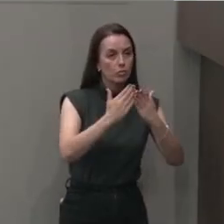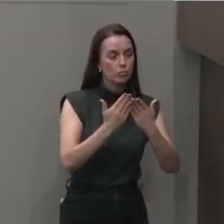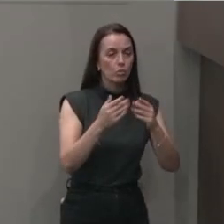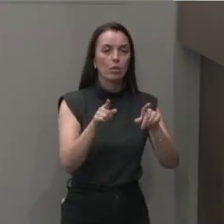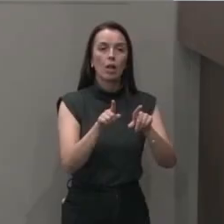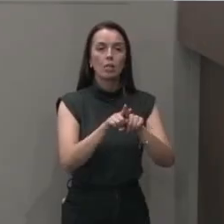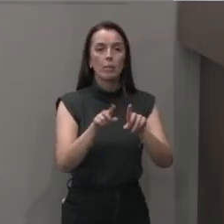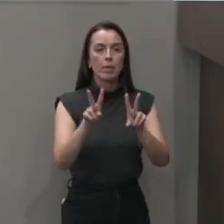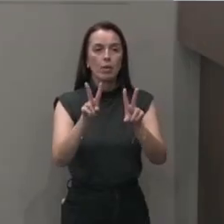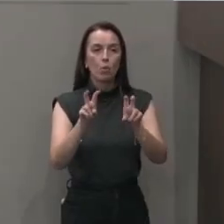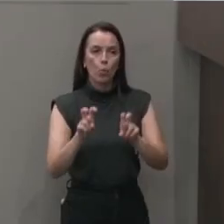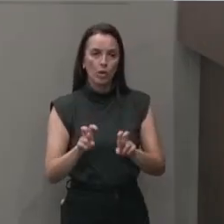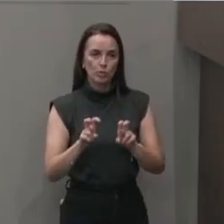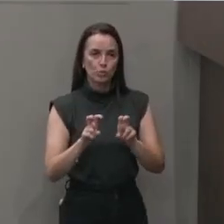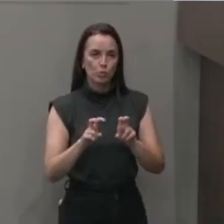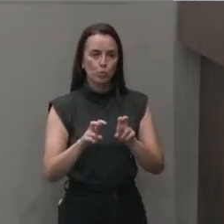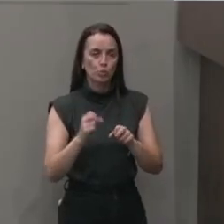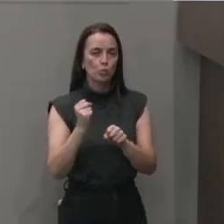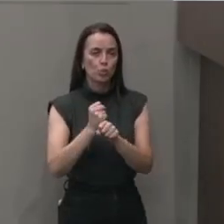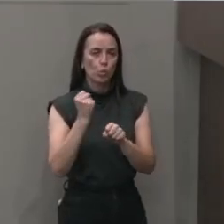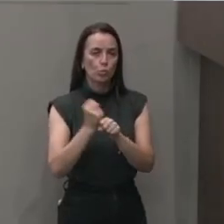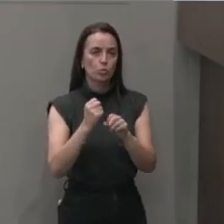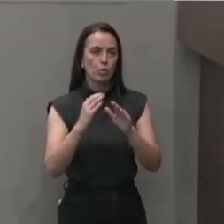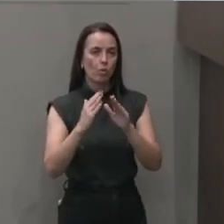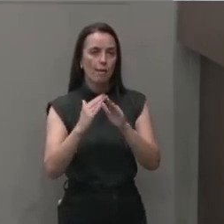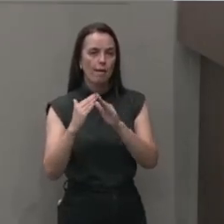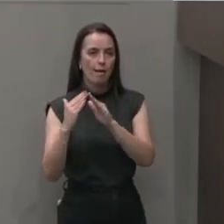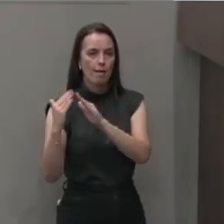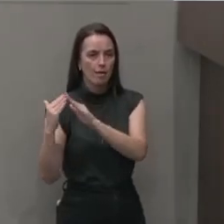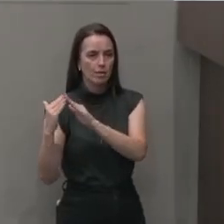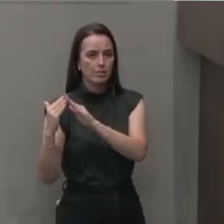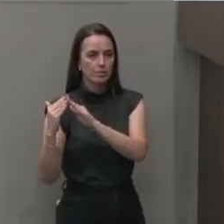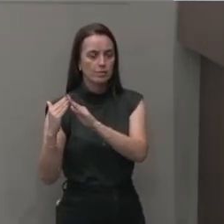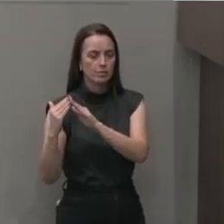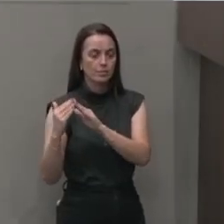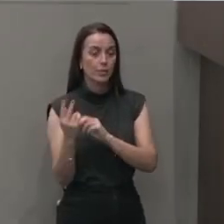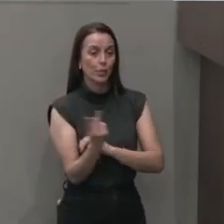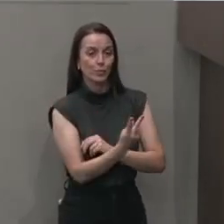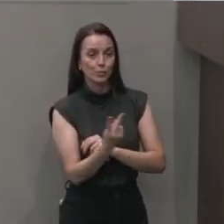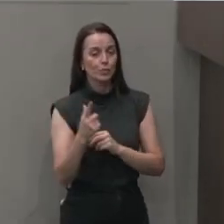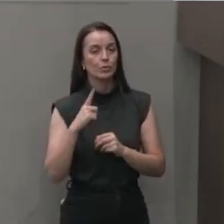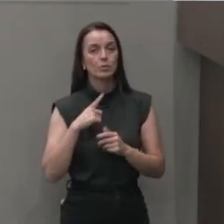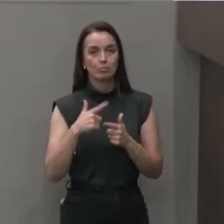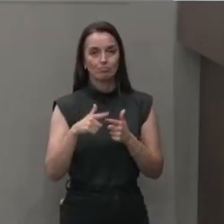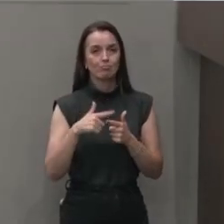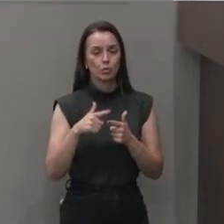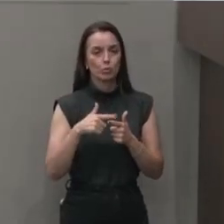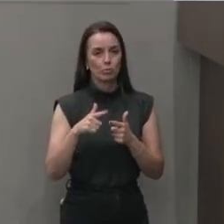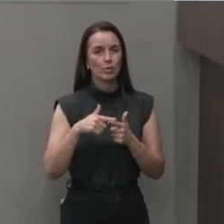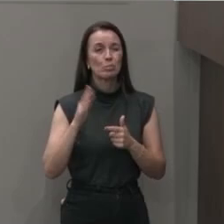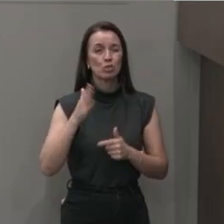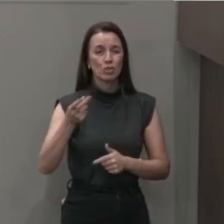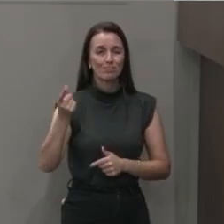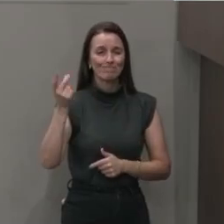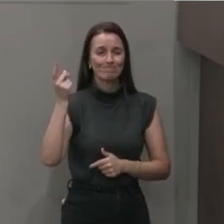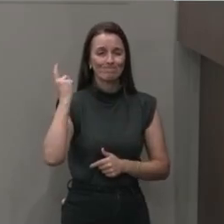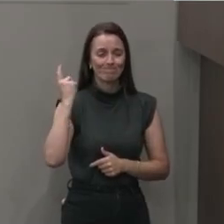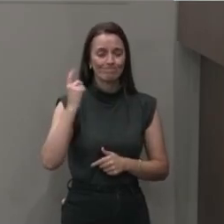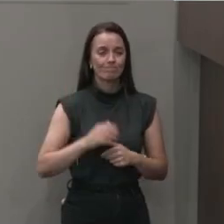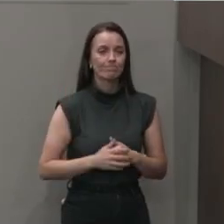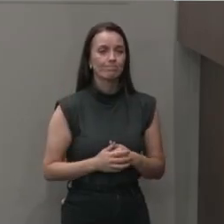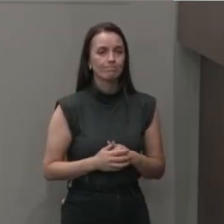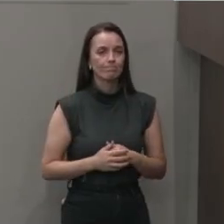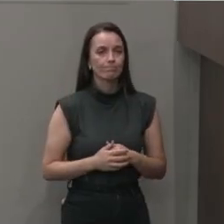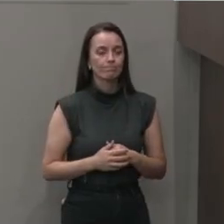vem há muito tempo com problema em nosso município e não é de hoje. O